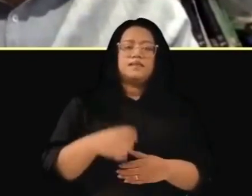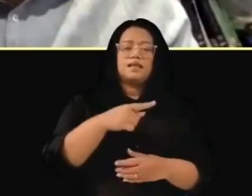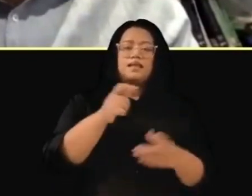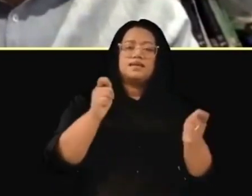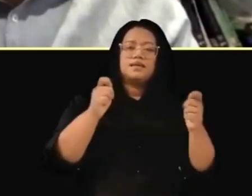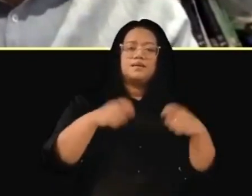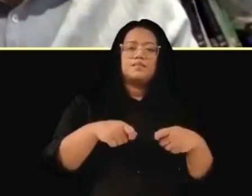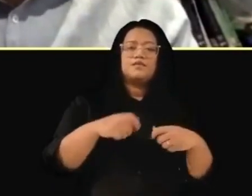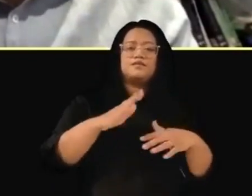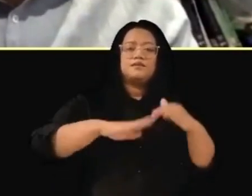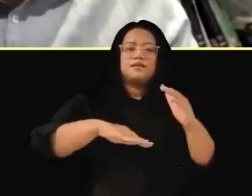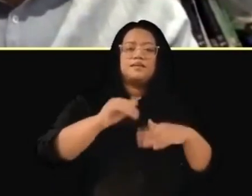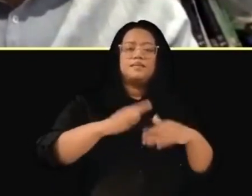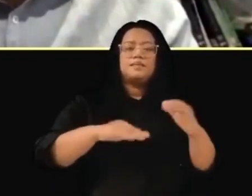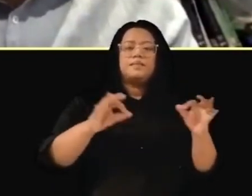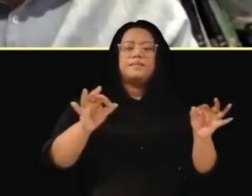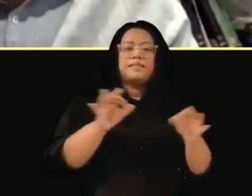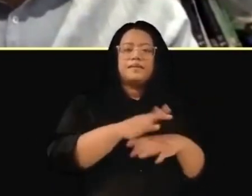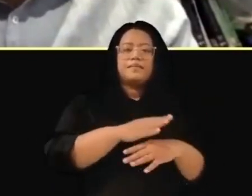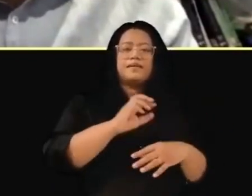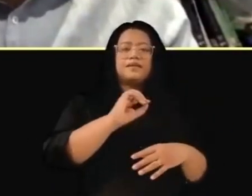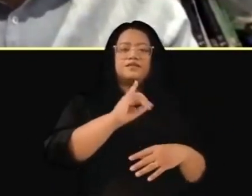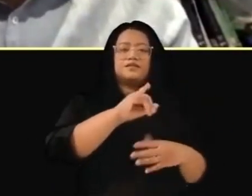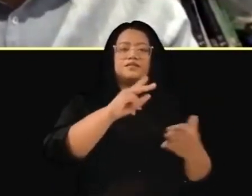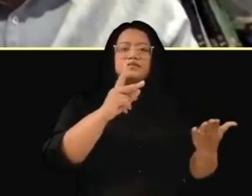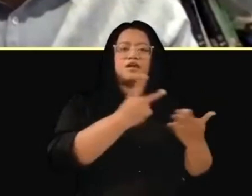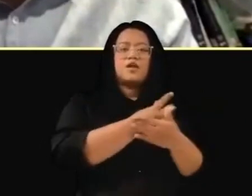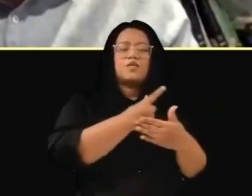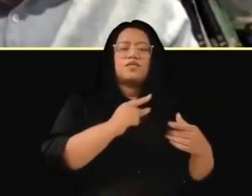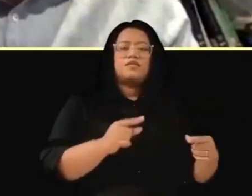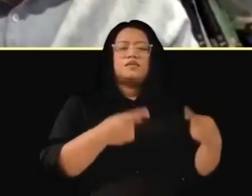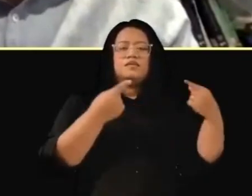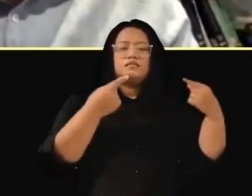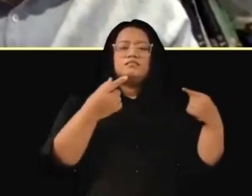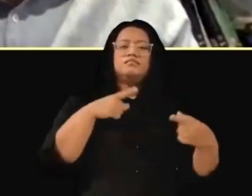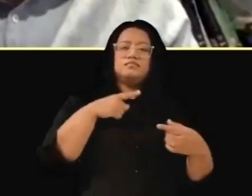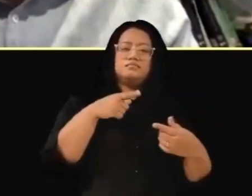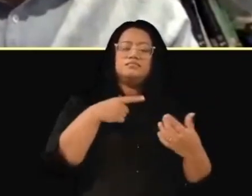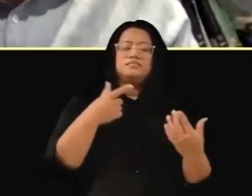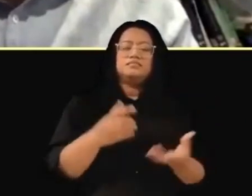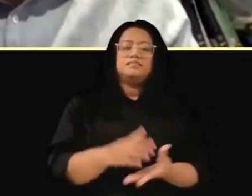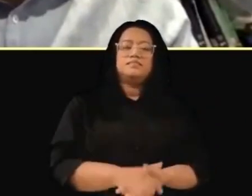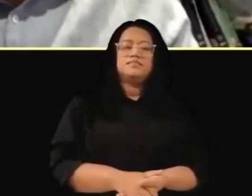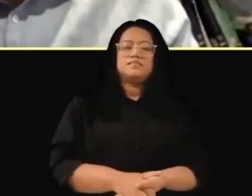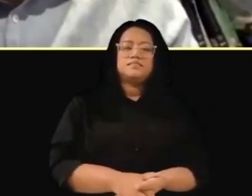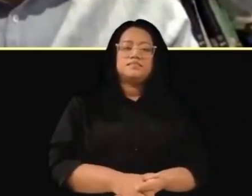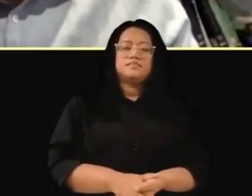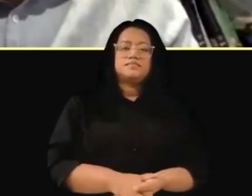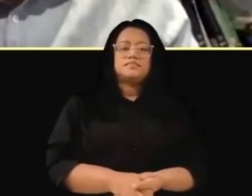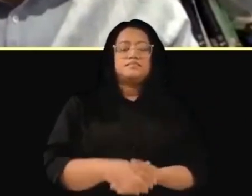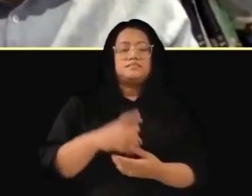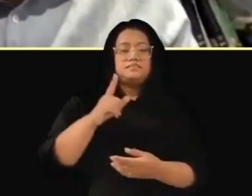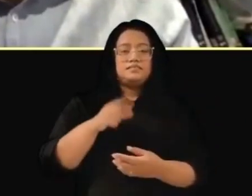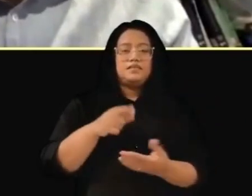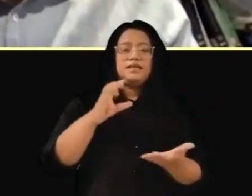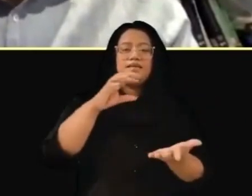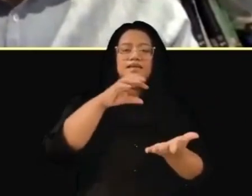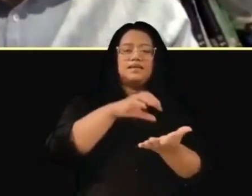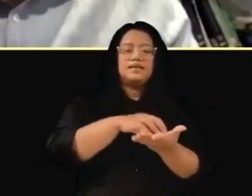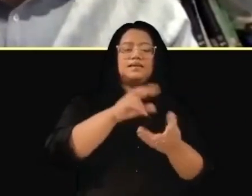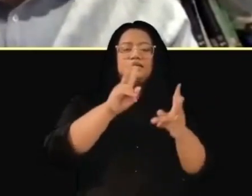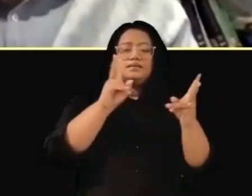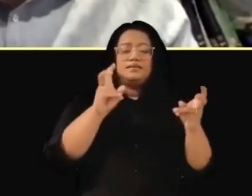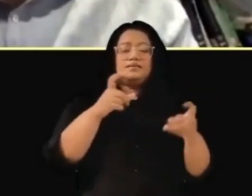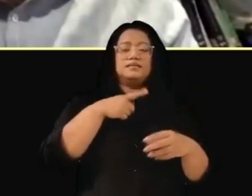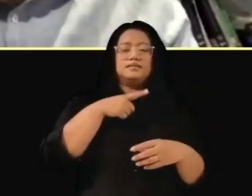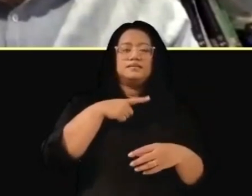estar preparado para situações de confronto como essa que a senhora relatou, né? Essa é uma questão central, né? E nós agora,